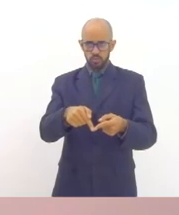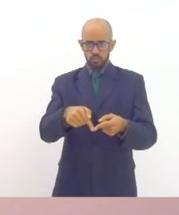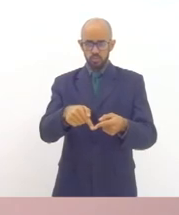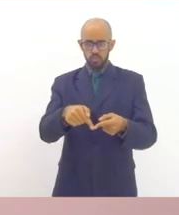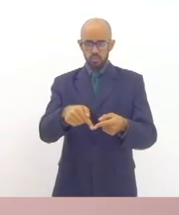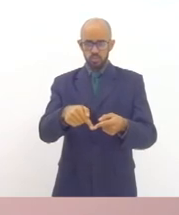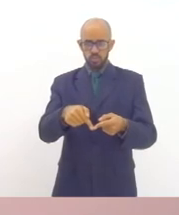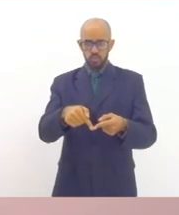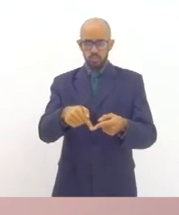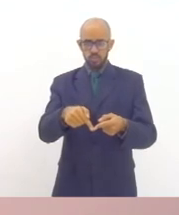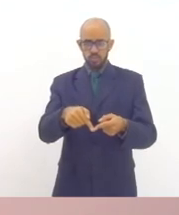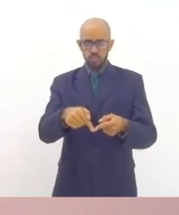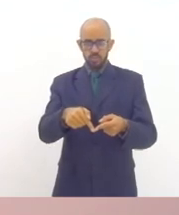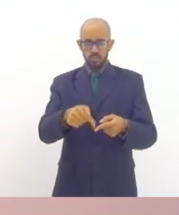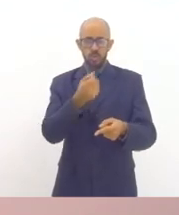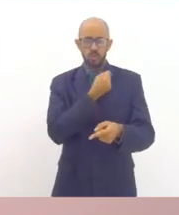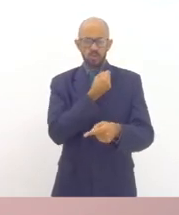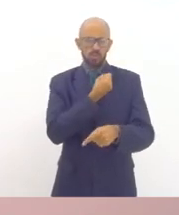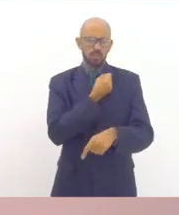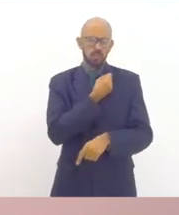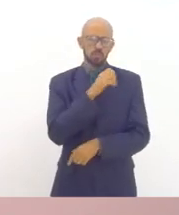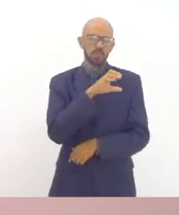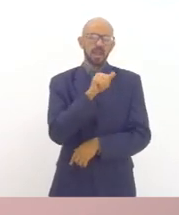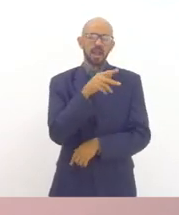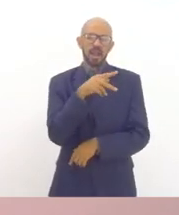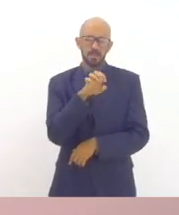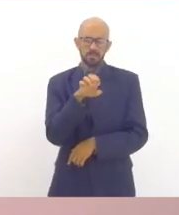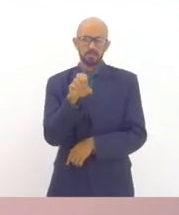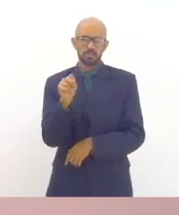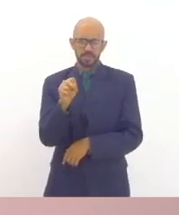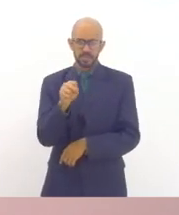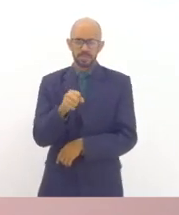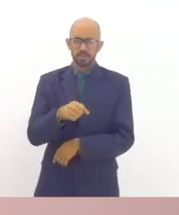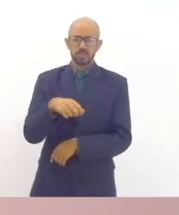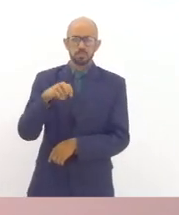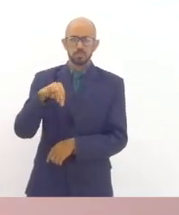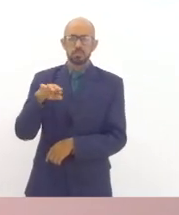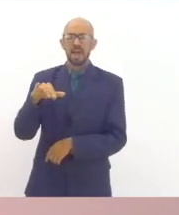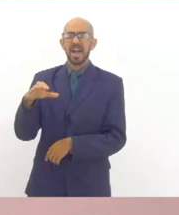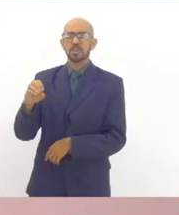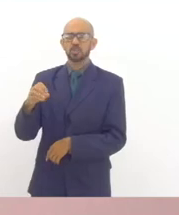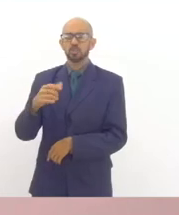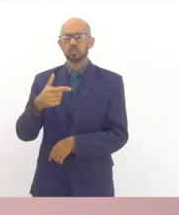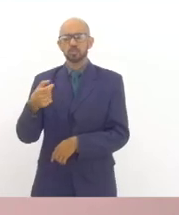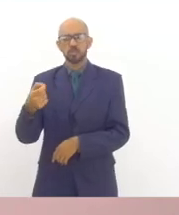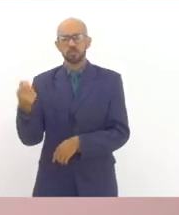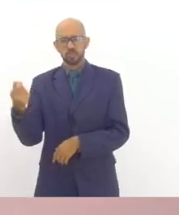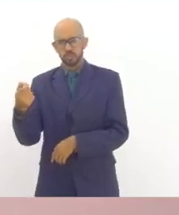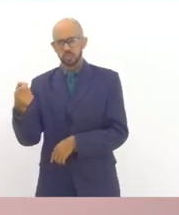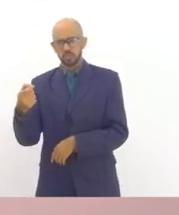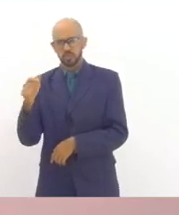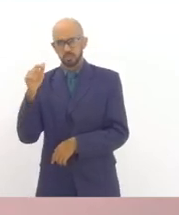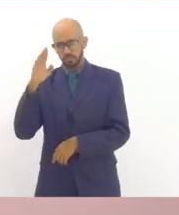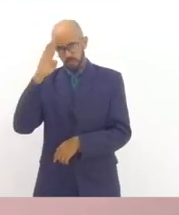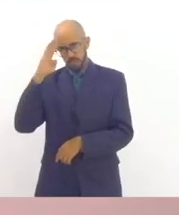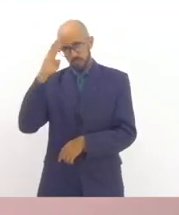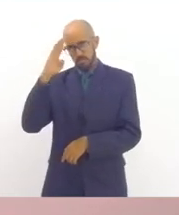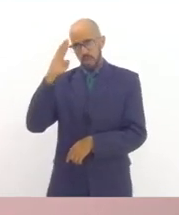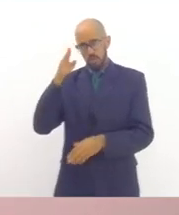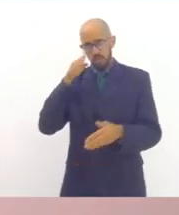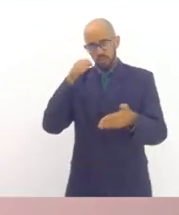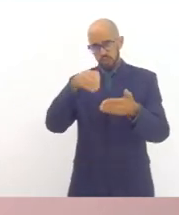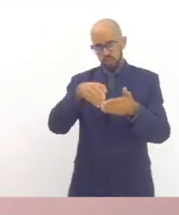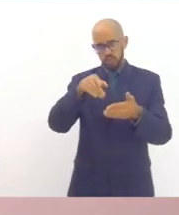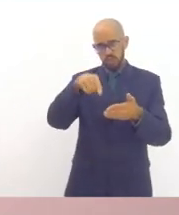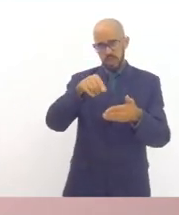de março de 2020, que depois entrou a pandemia, o principal destino de alunos de pós-graduação é a França.